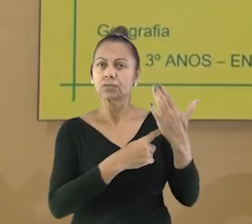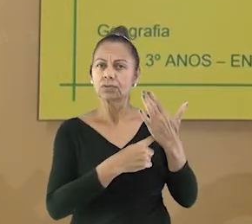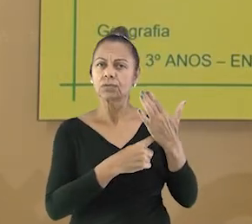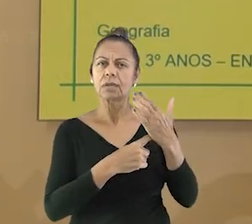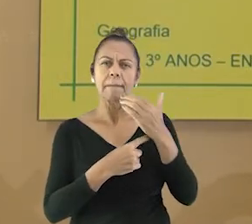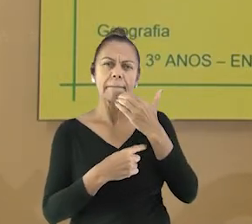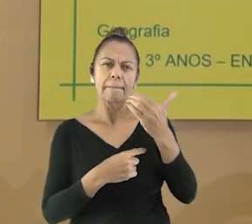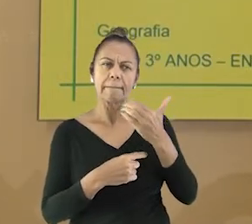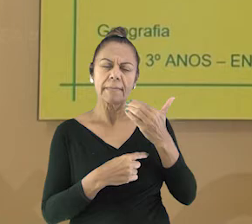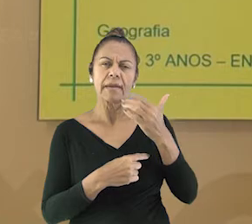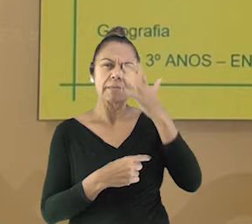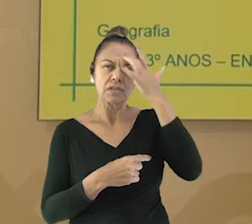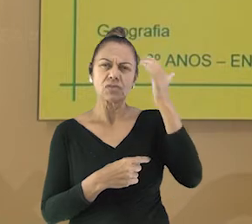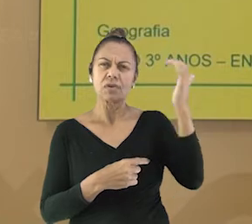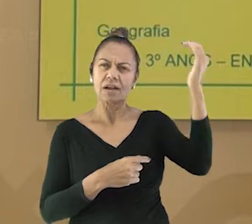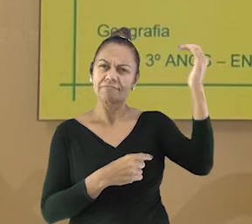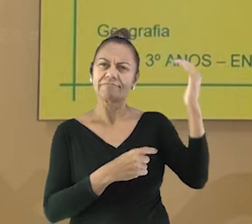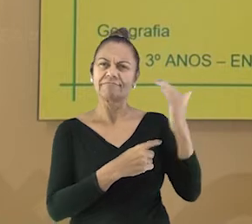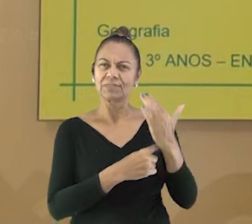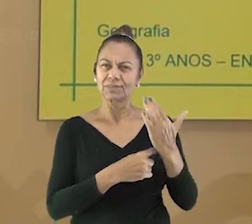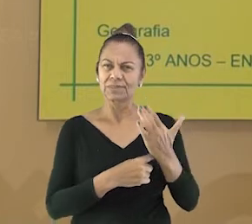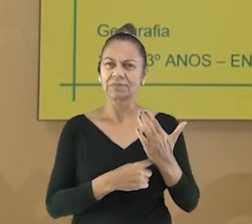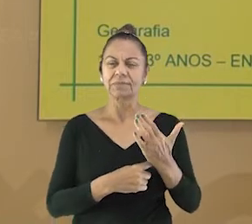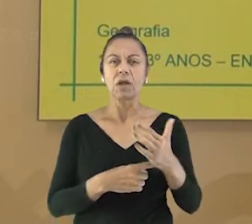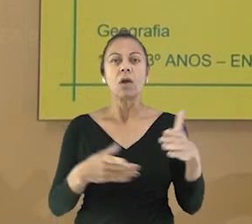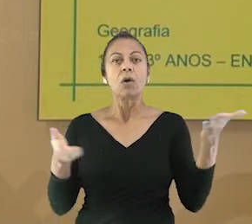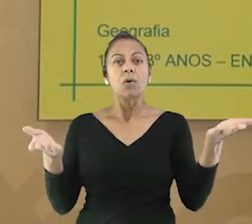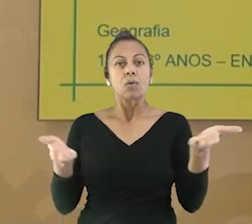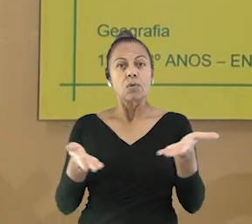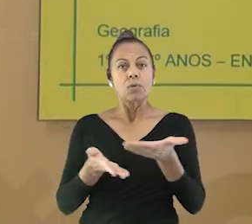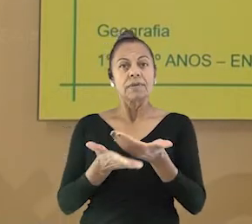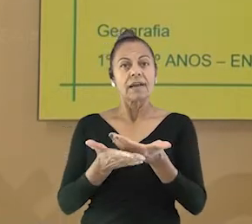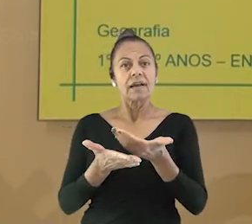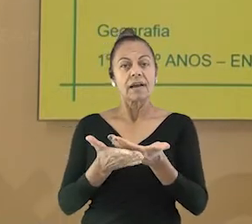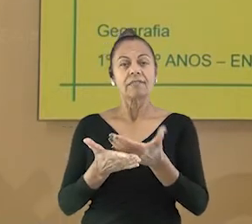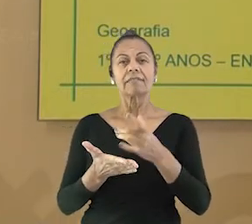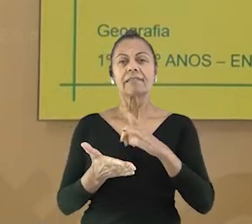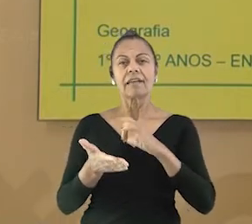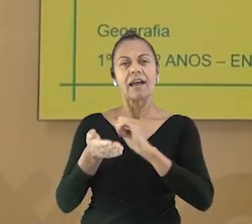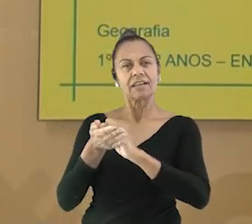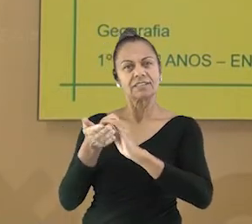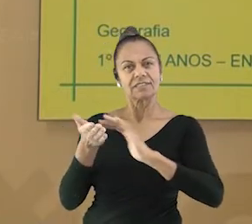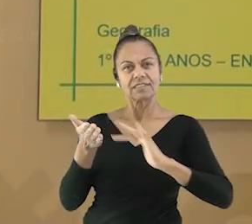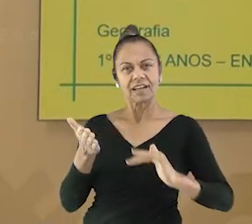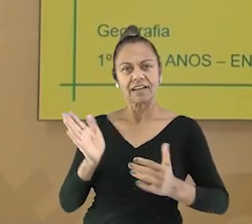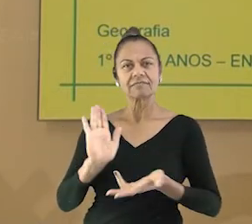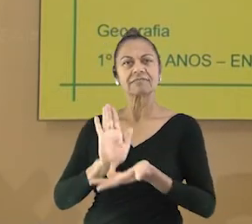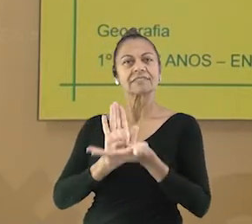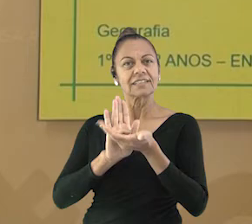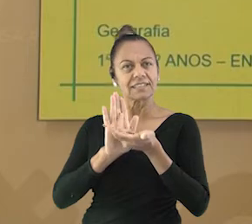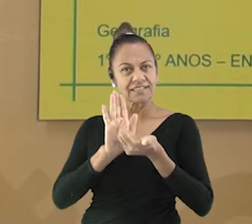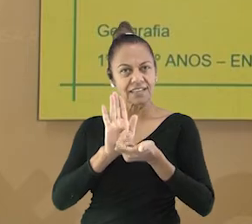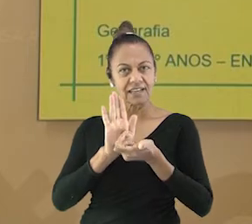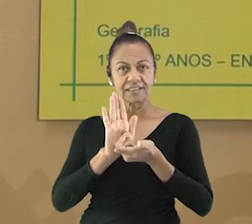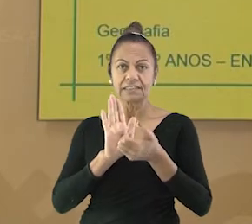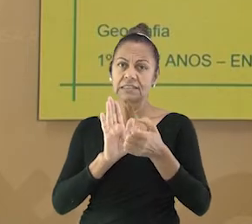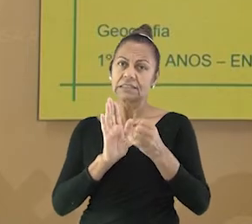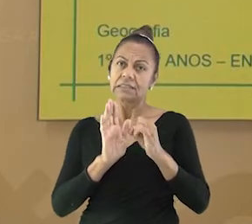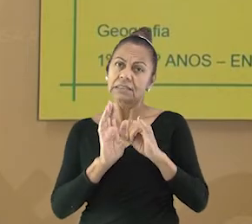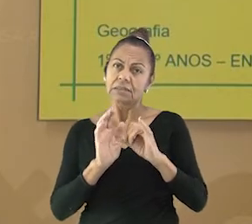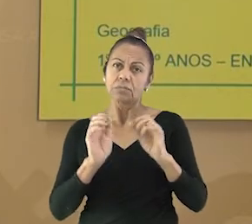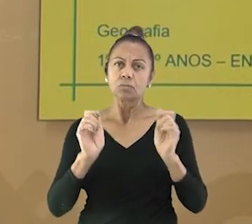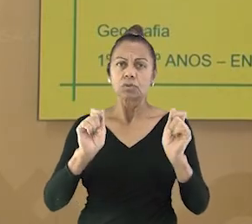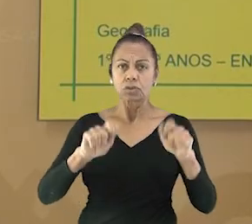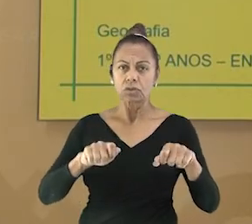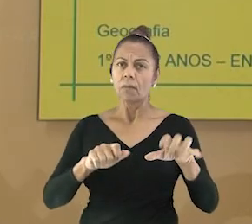responsável. Hoje, faremos algumas atividades com desenhos. Então, se for possível, pegue um papel e